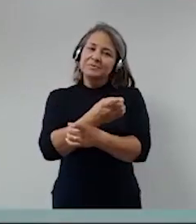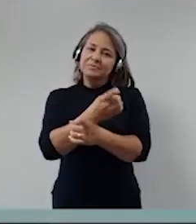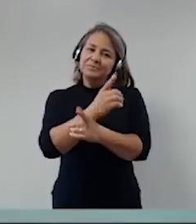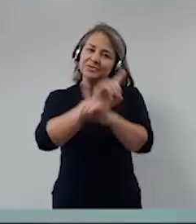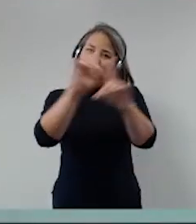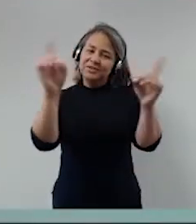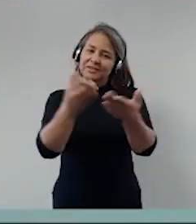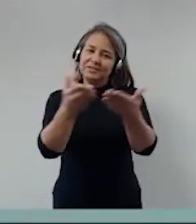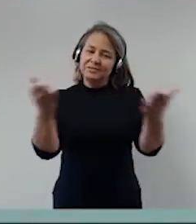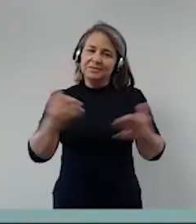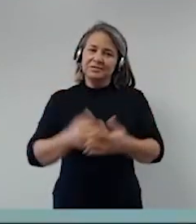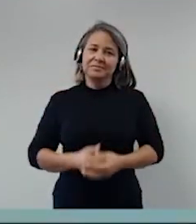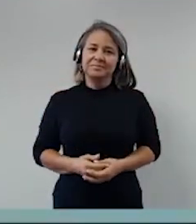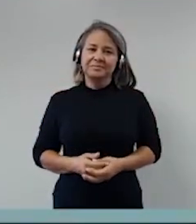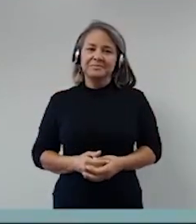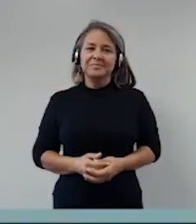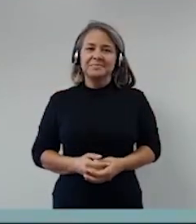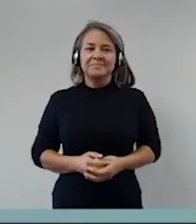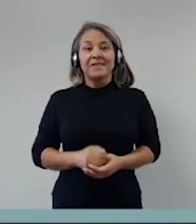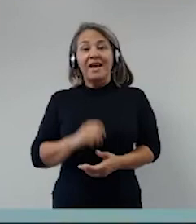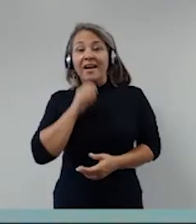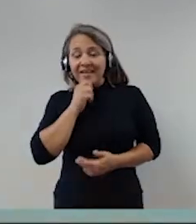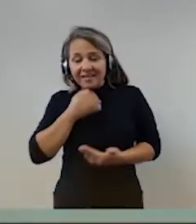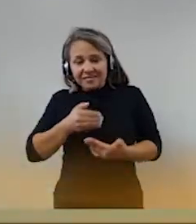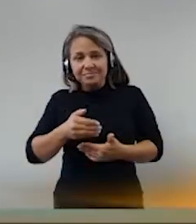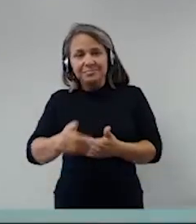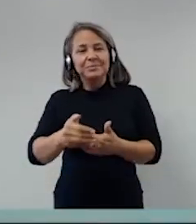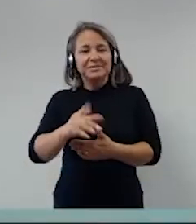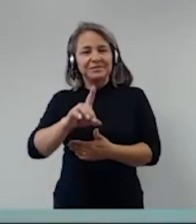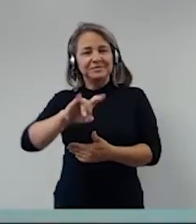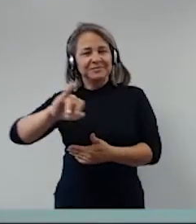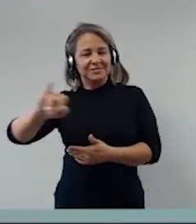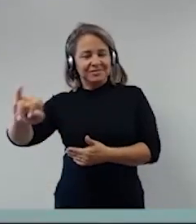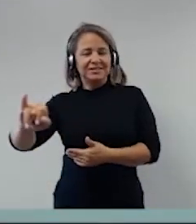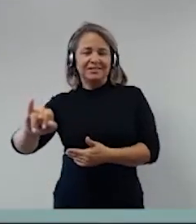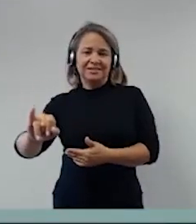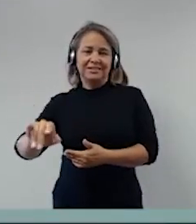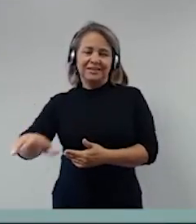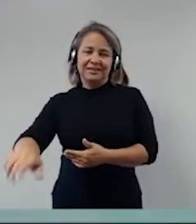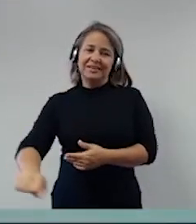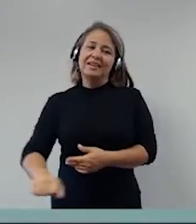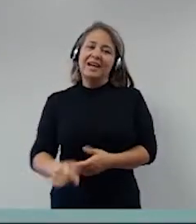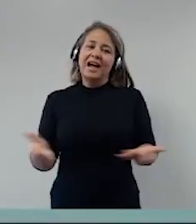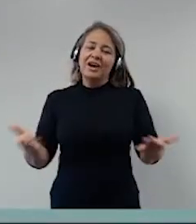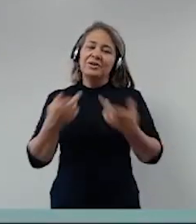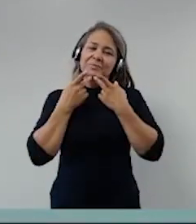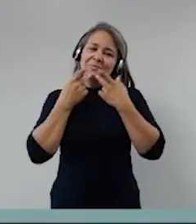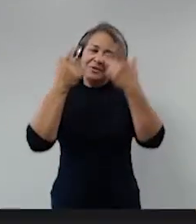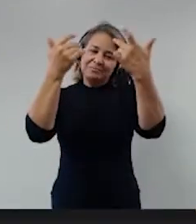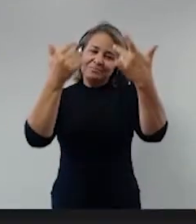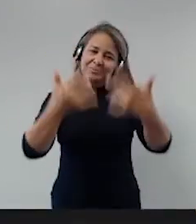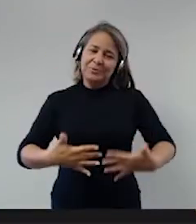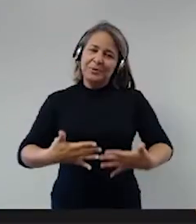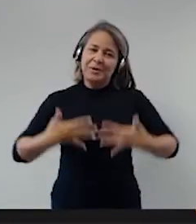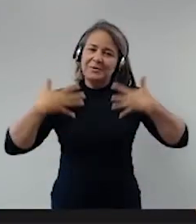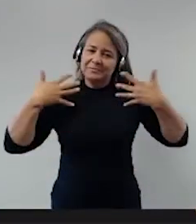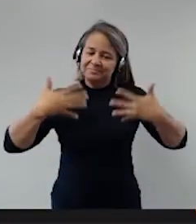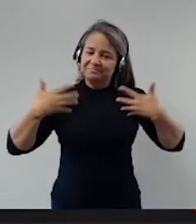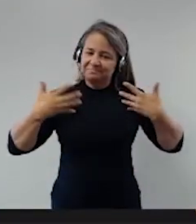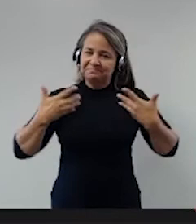que ainda é dia. Registro inicialmente a minha alegria de compor um